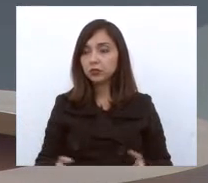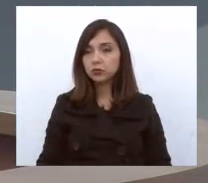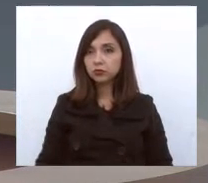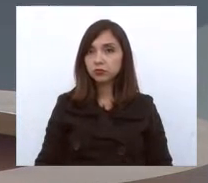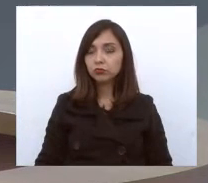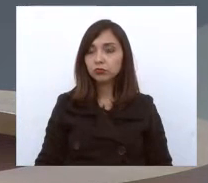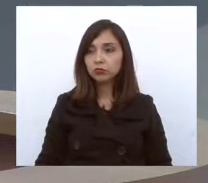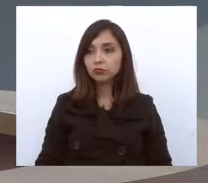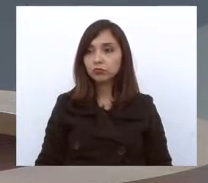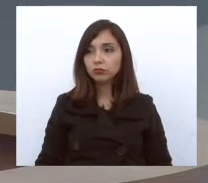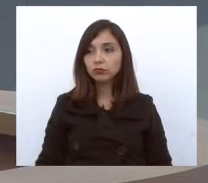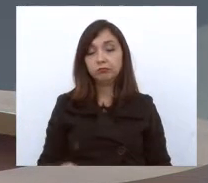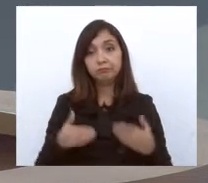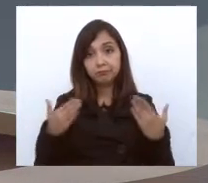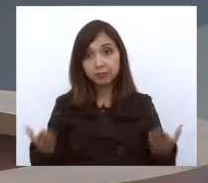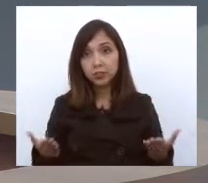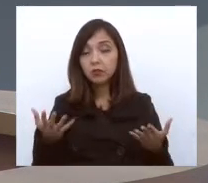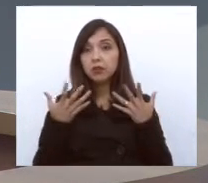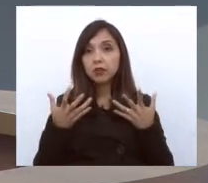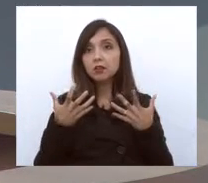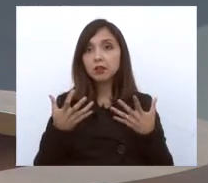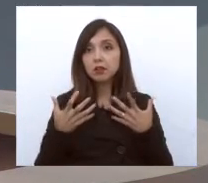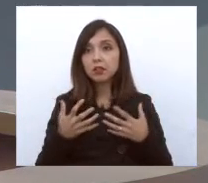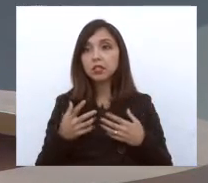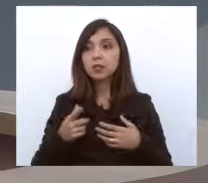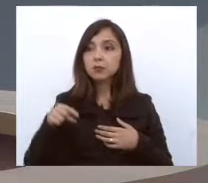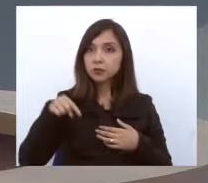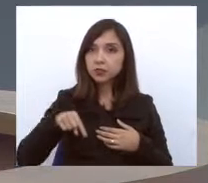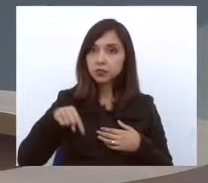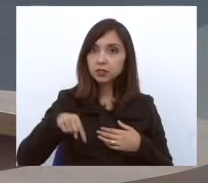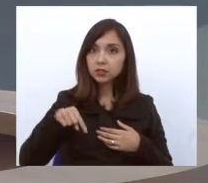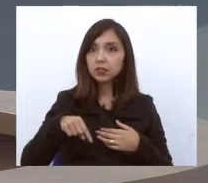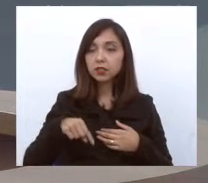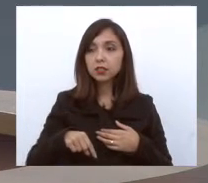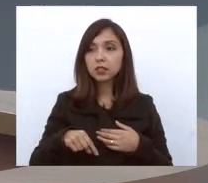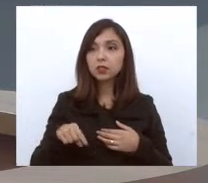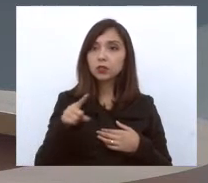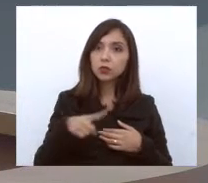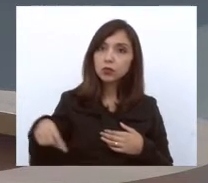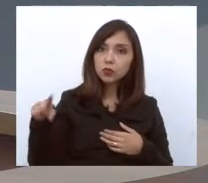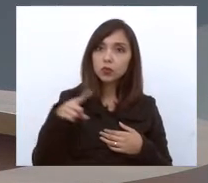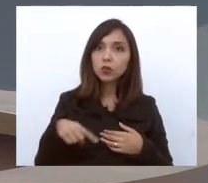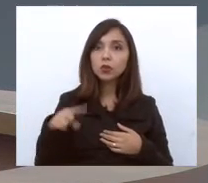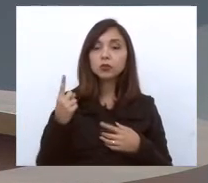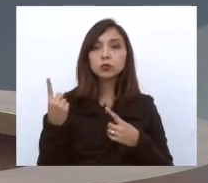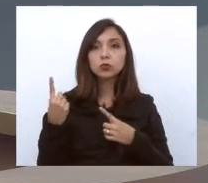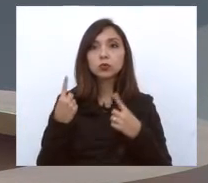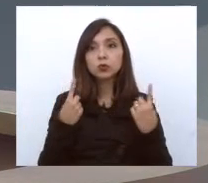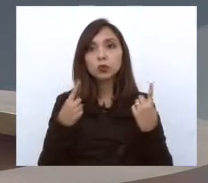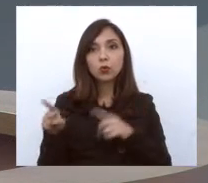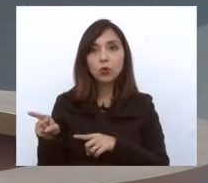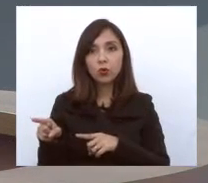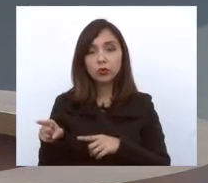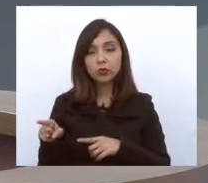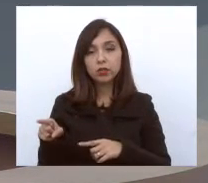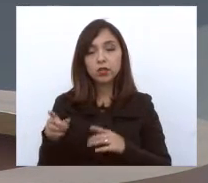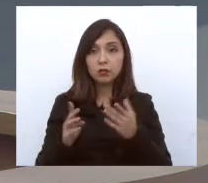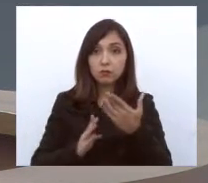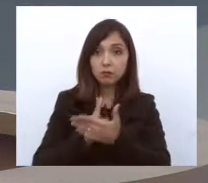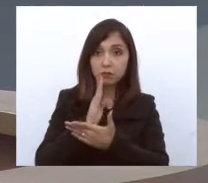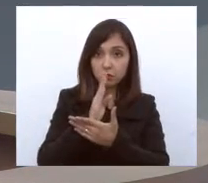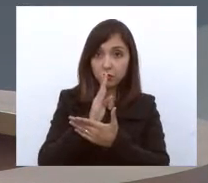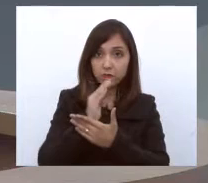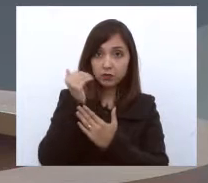muito. Então, queremos aqui, senhor presidente, ver quem estiver contrariamente à aprovação,